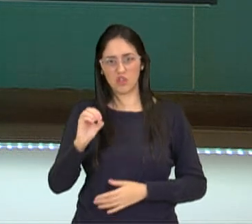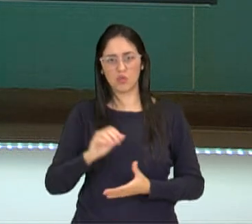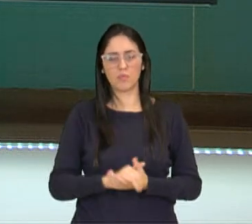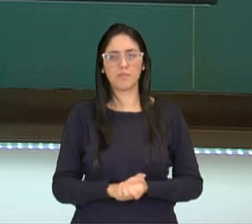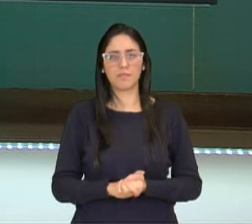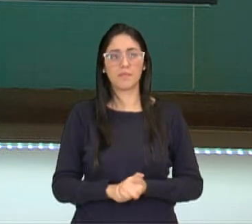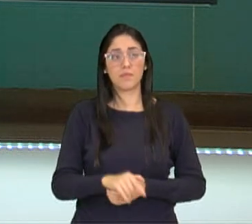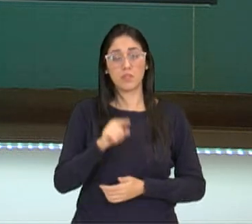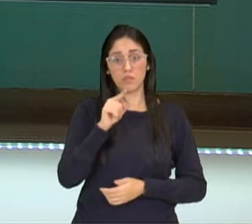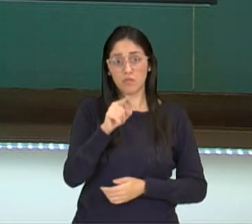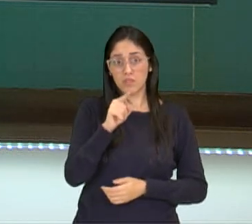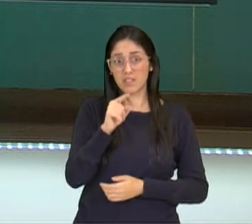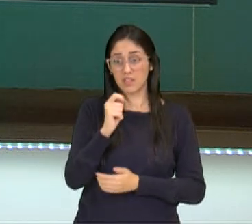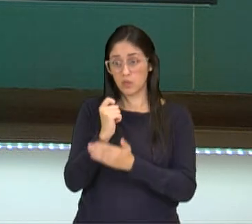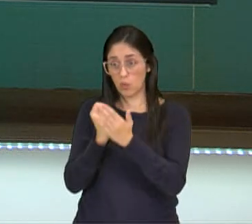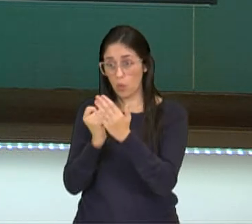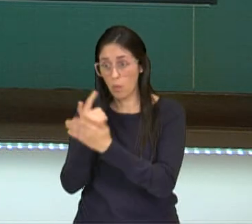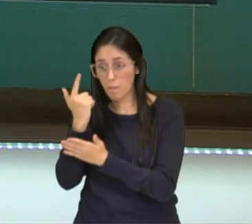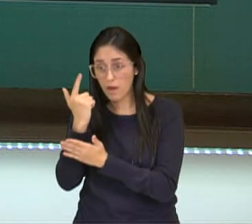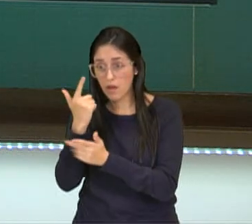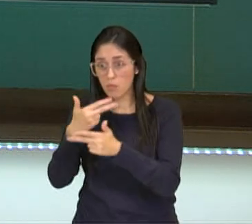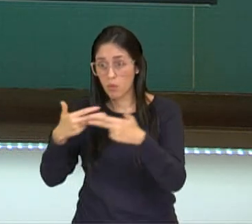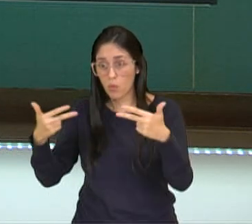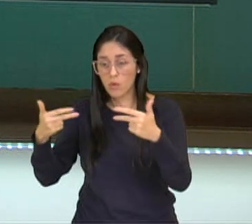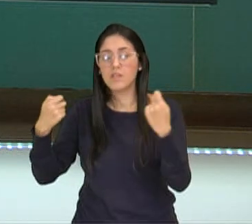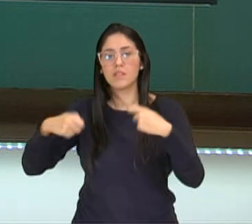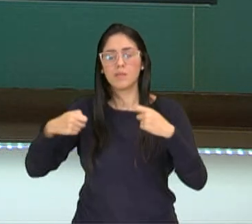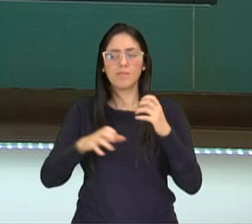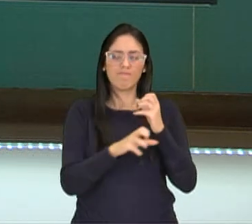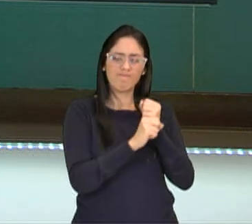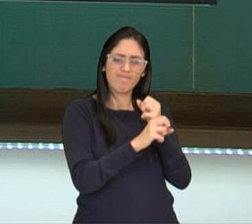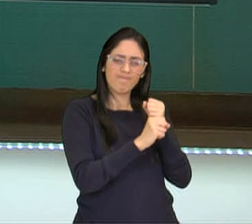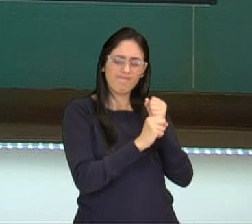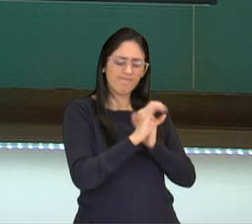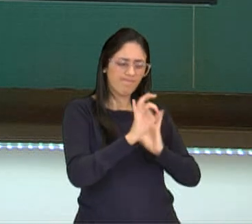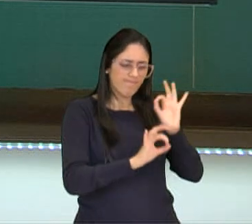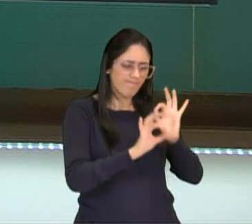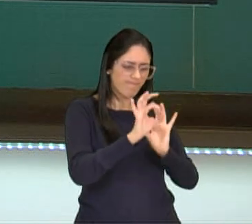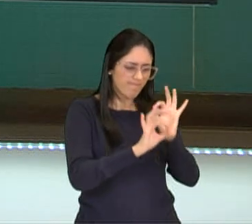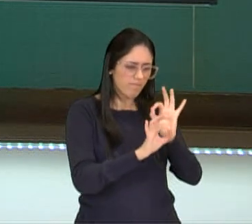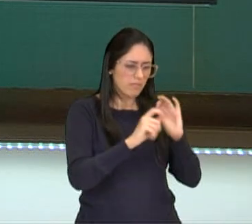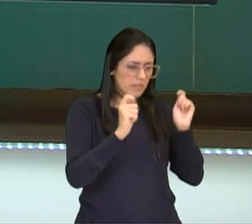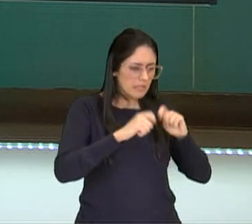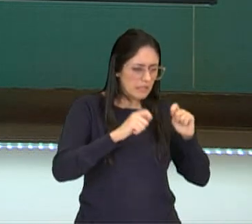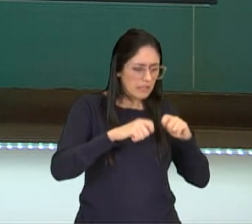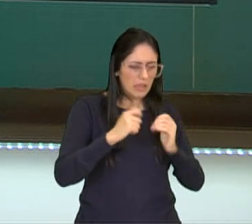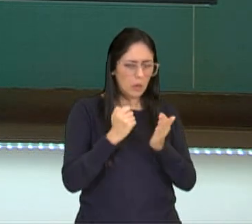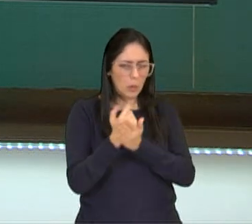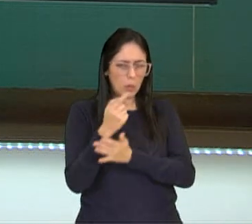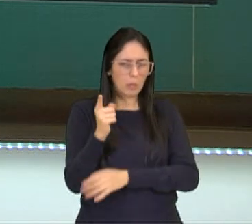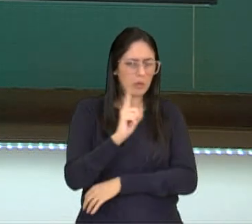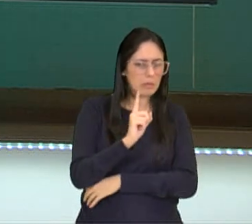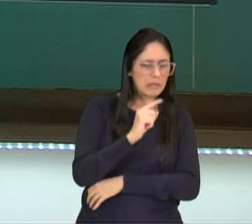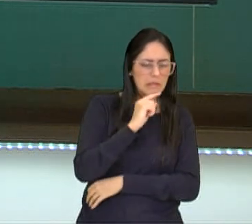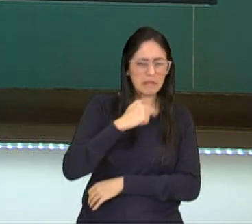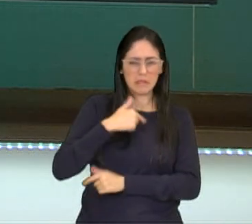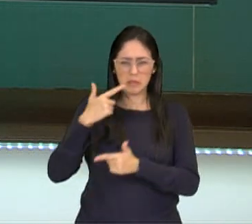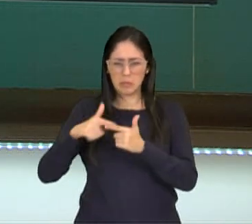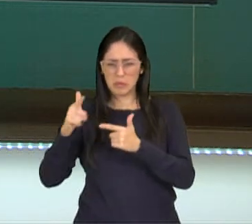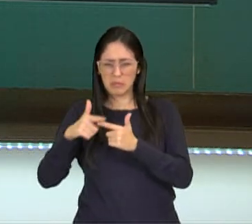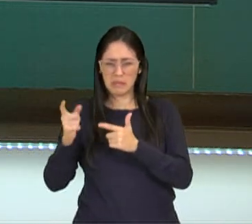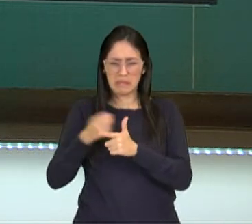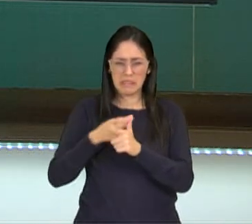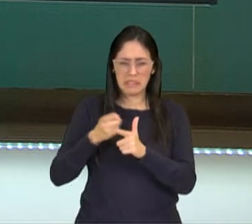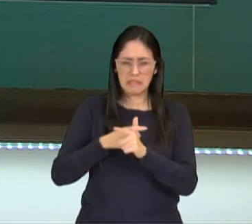de consumir, devemos realizar os cálculos e planejamentos para ver se nós vamos ter problemas financeiros logo